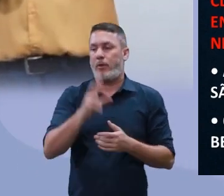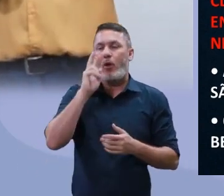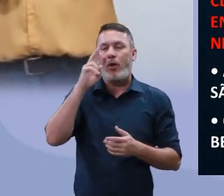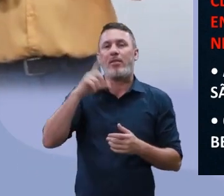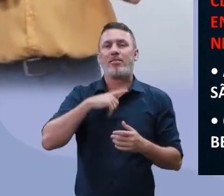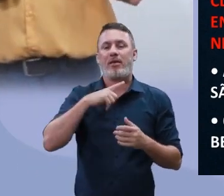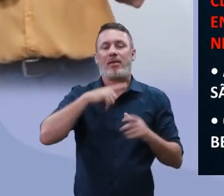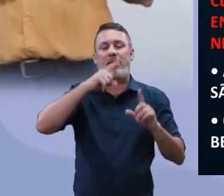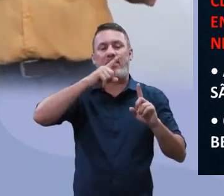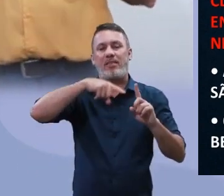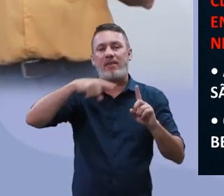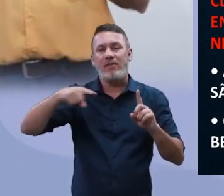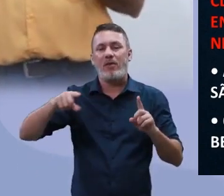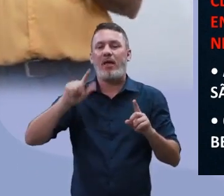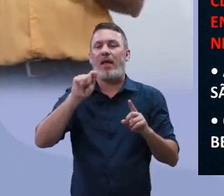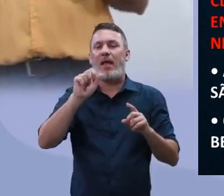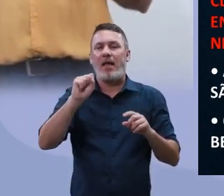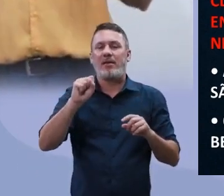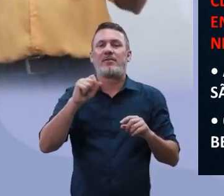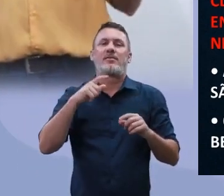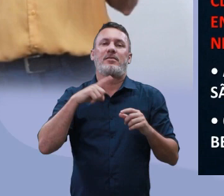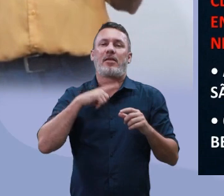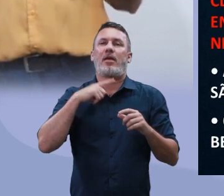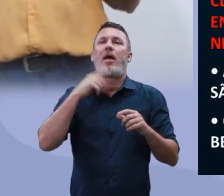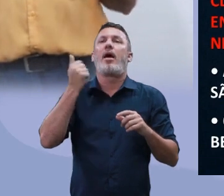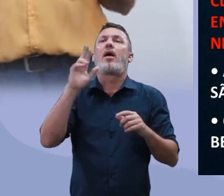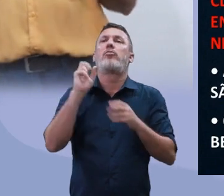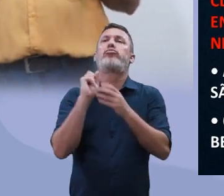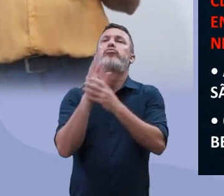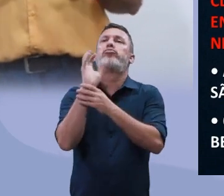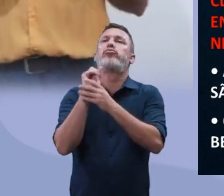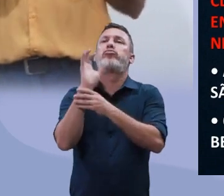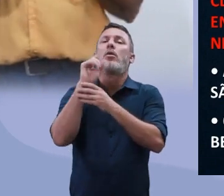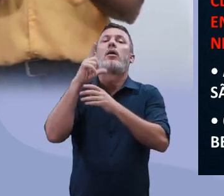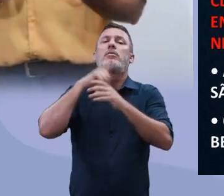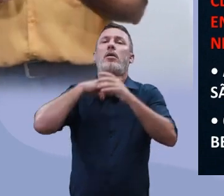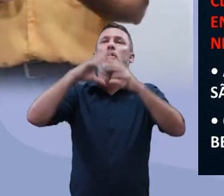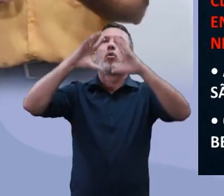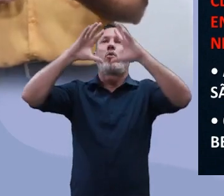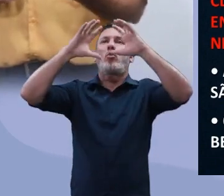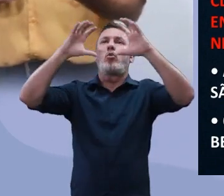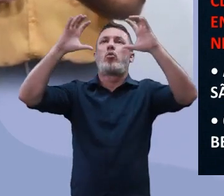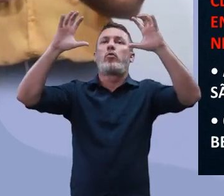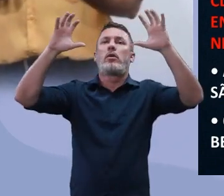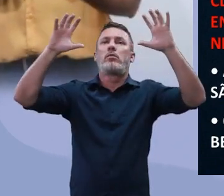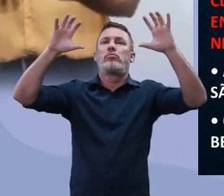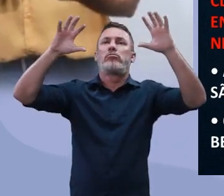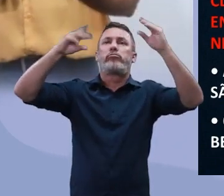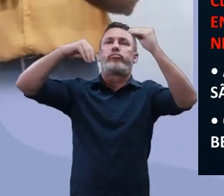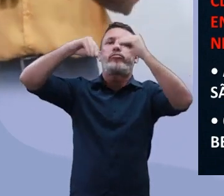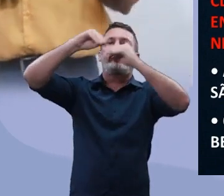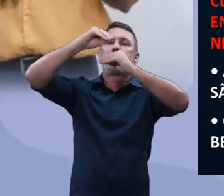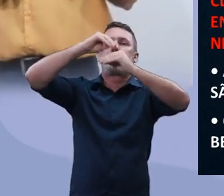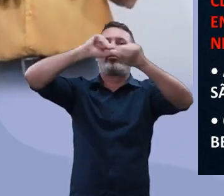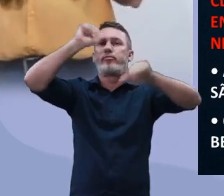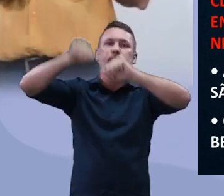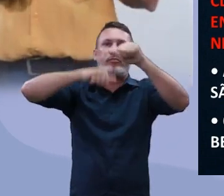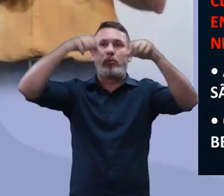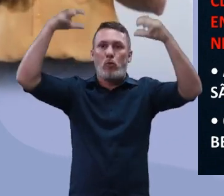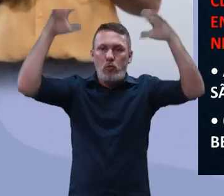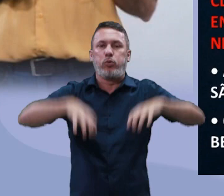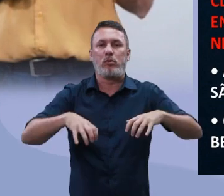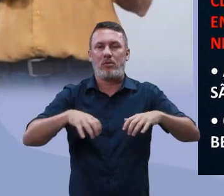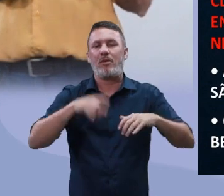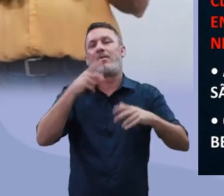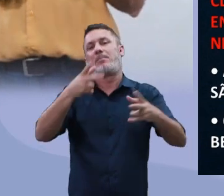né, os mais variados níveis de gases que são lançados na atmosfera, eles vão estar reagindo com essa água. E aí é quando nós vamos